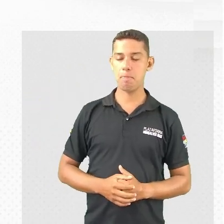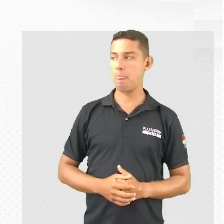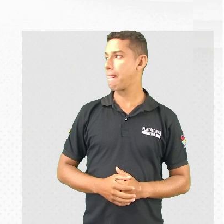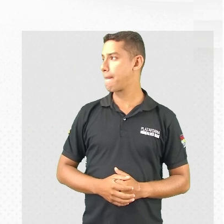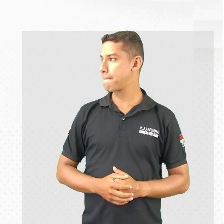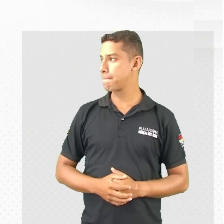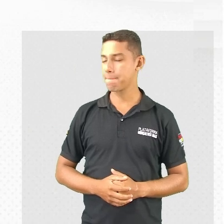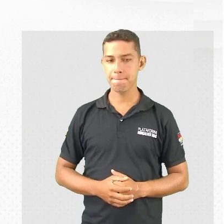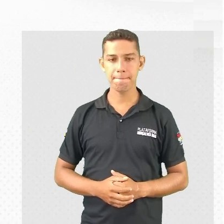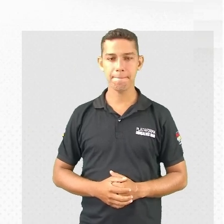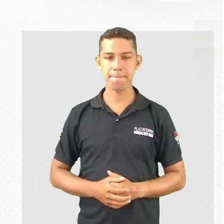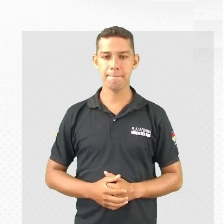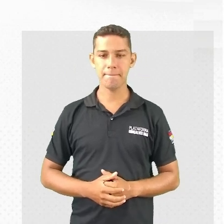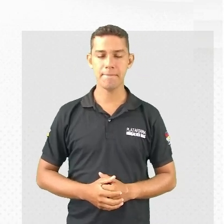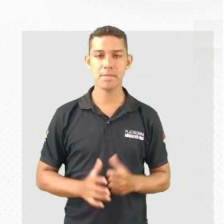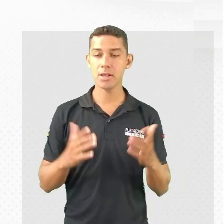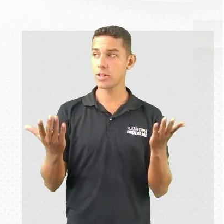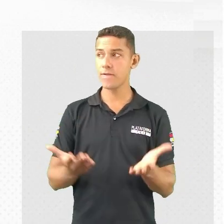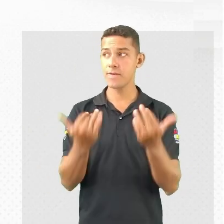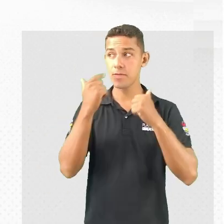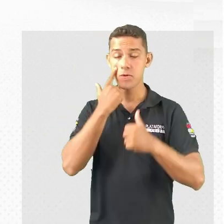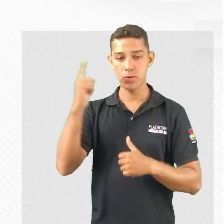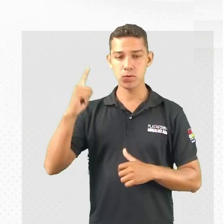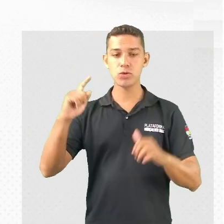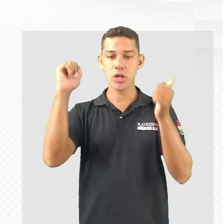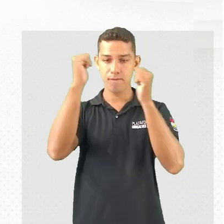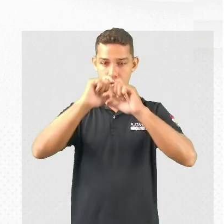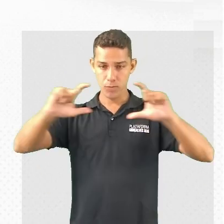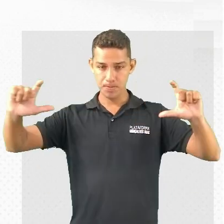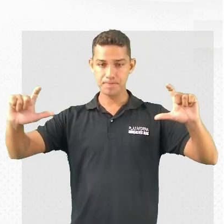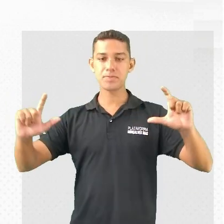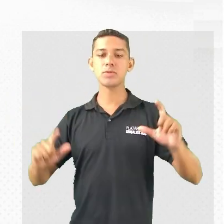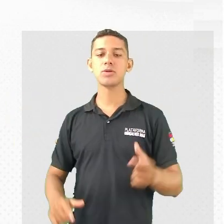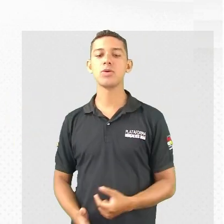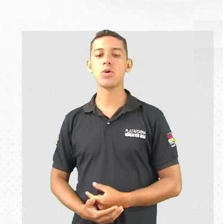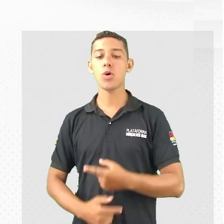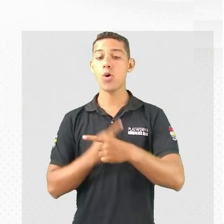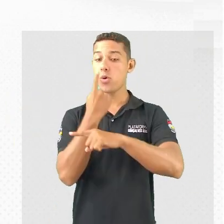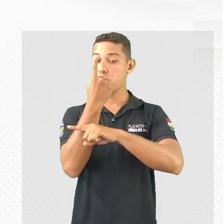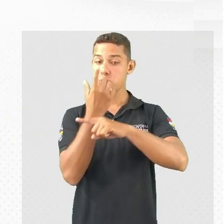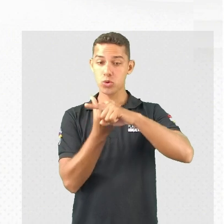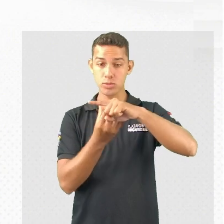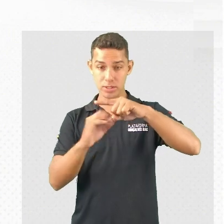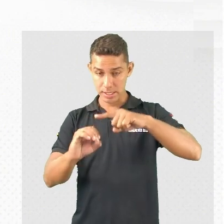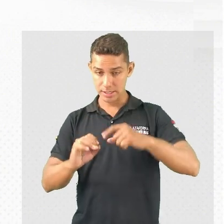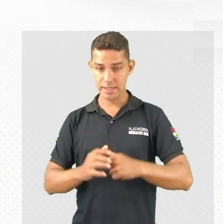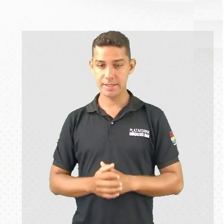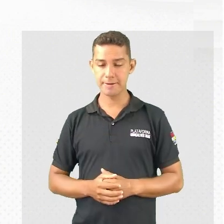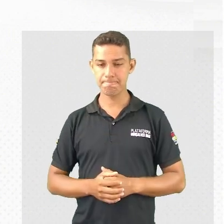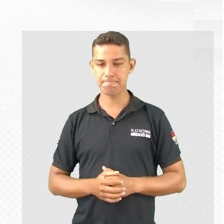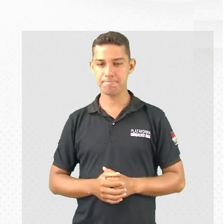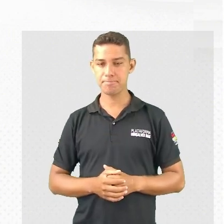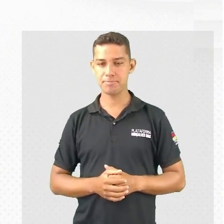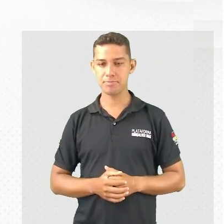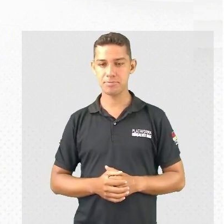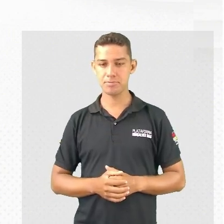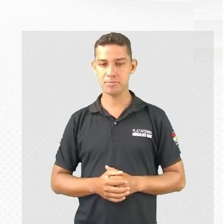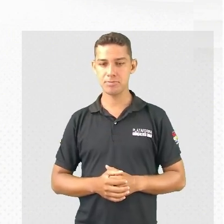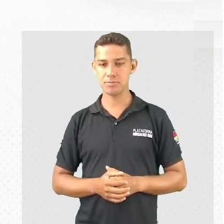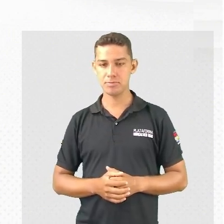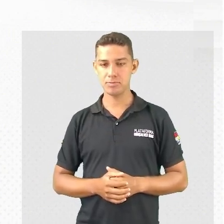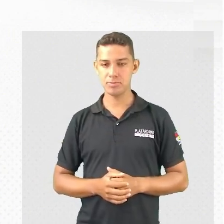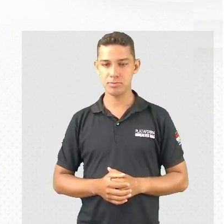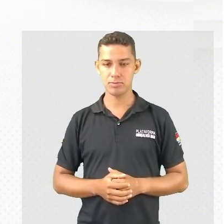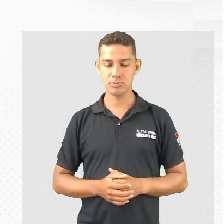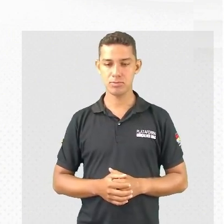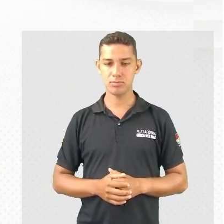Beleza? Então, vamos lá, usar aqui a fórmula. Então, 1 sobre 60, a escala é elevada ao